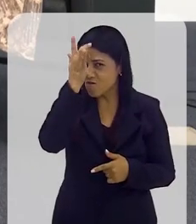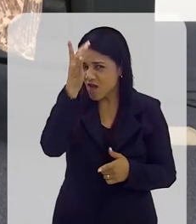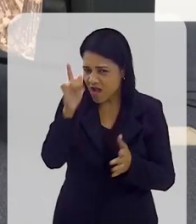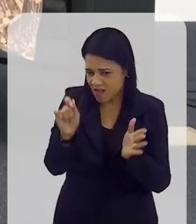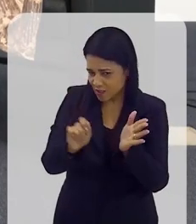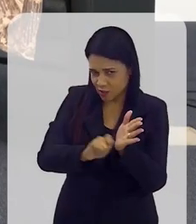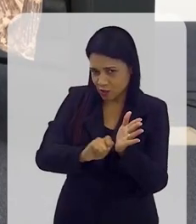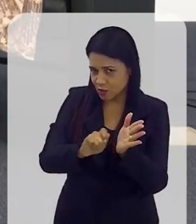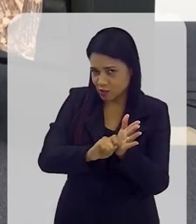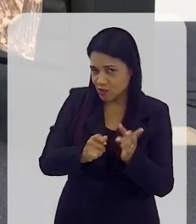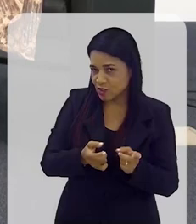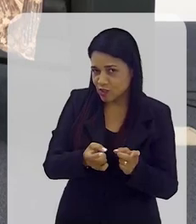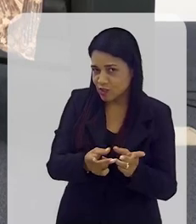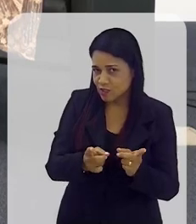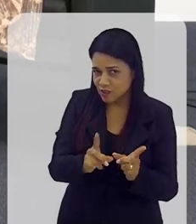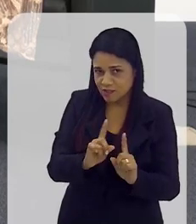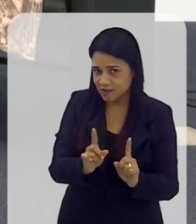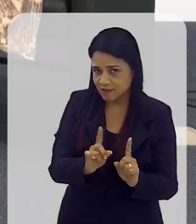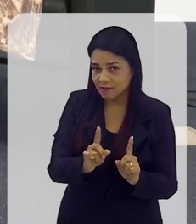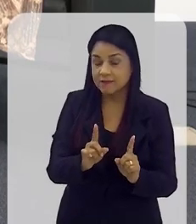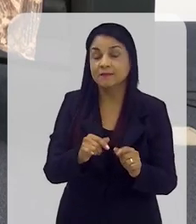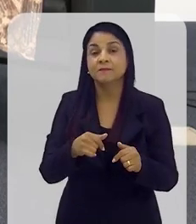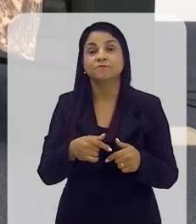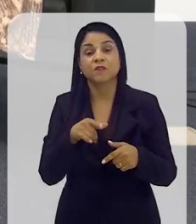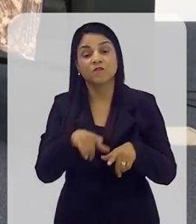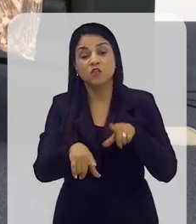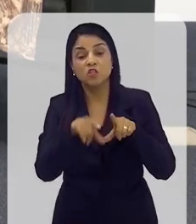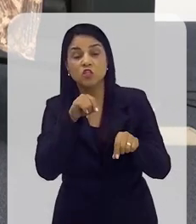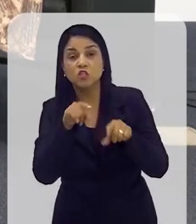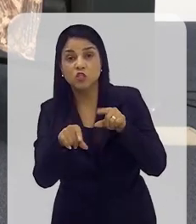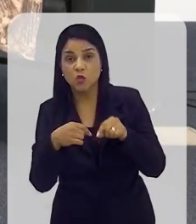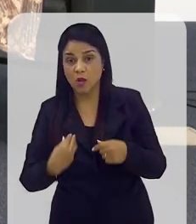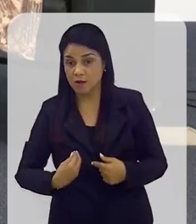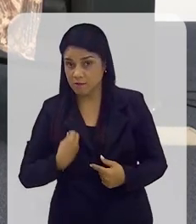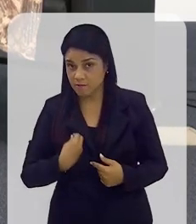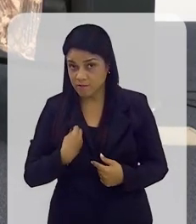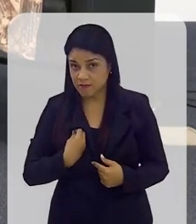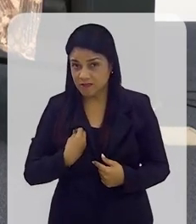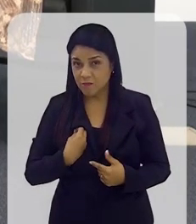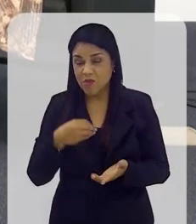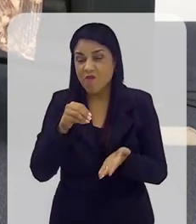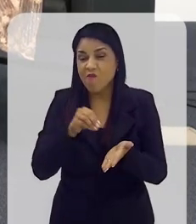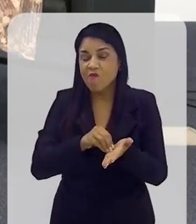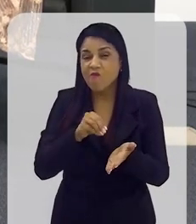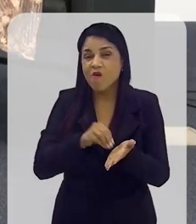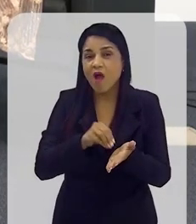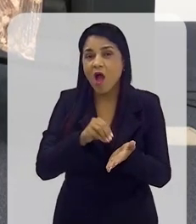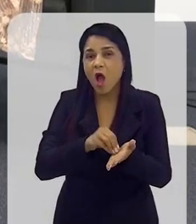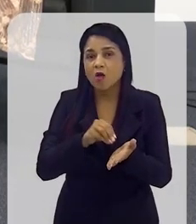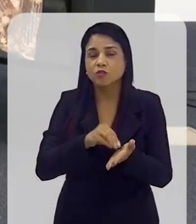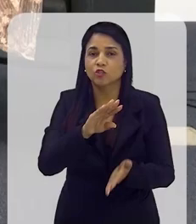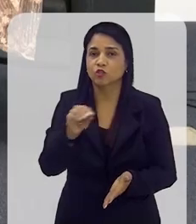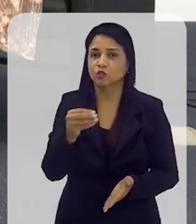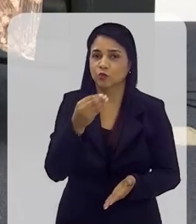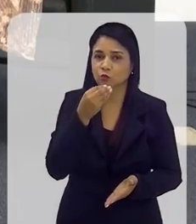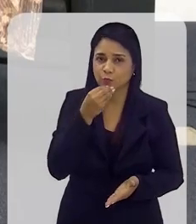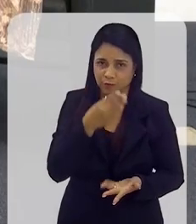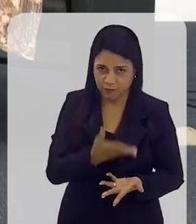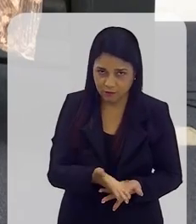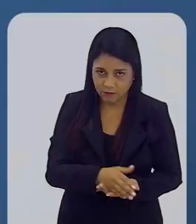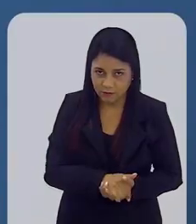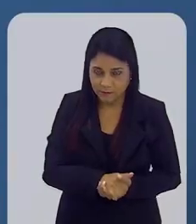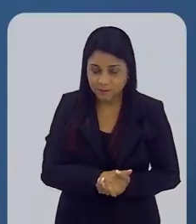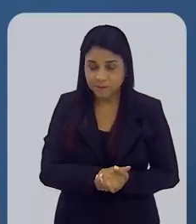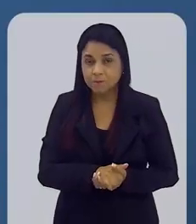fácil a vida de um traficante. E muitas vezes ele escolhe essa vida por muitas faltas de possibilidades e oportunidades que